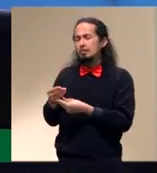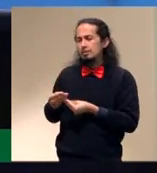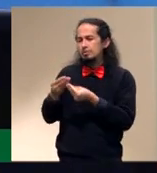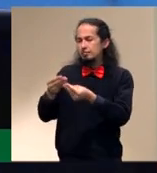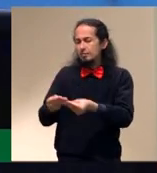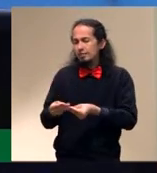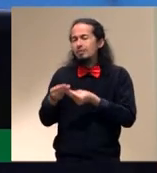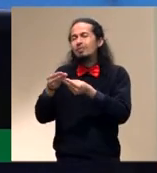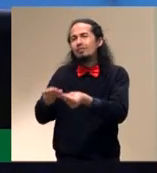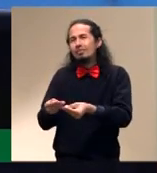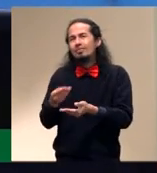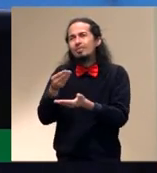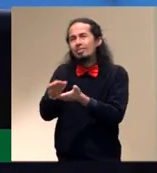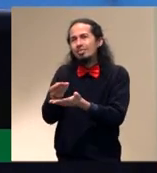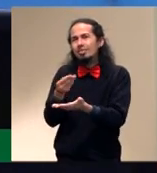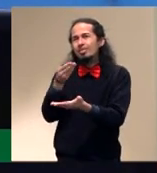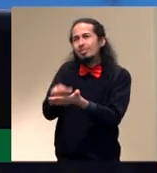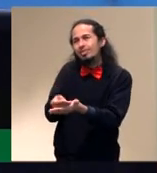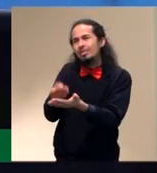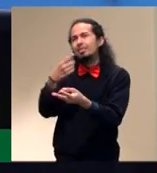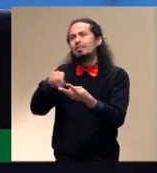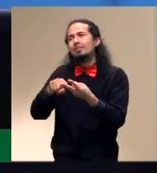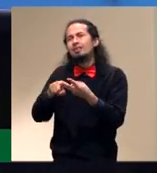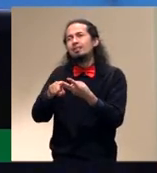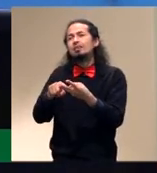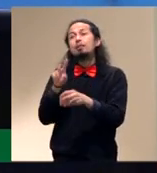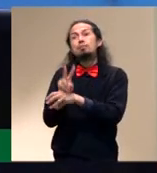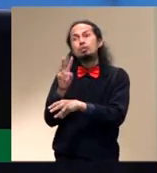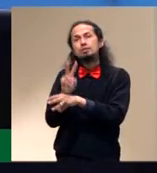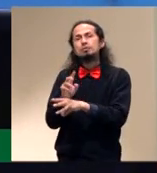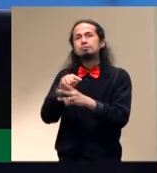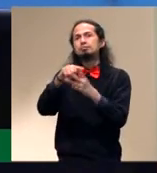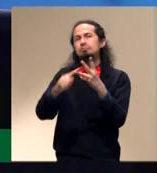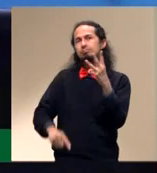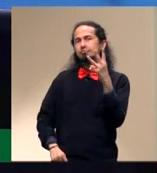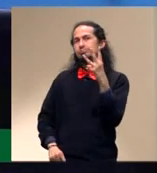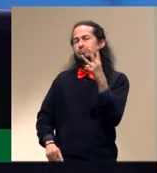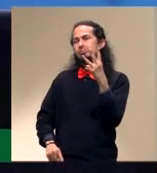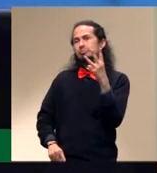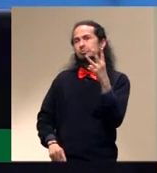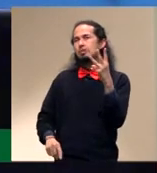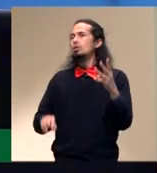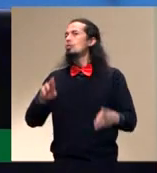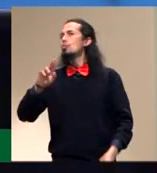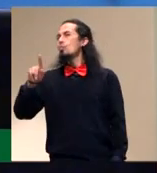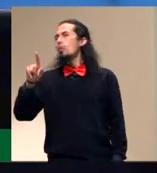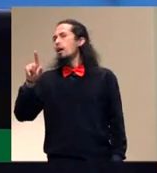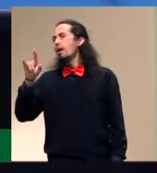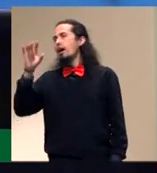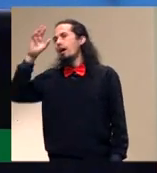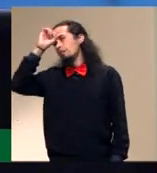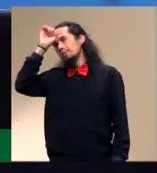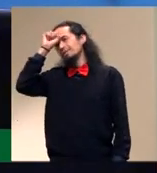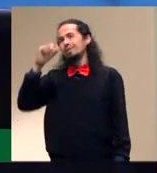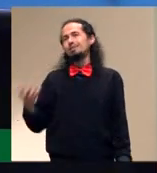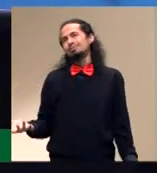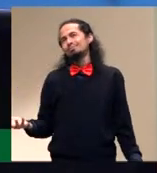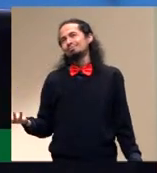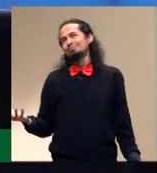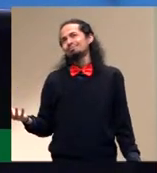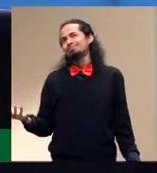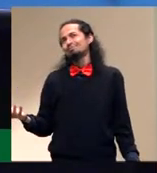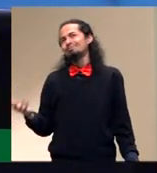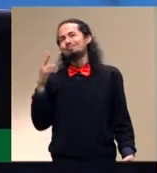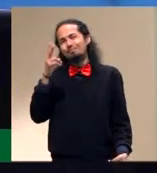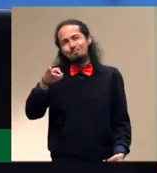esses três grandes eixos. Não é direito de aprendizagem. Olha, é mais ou menos como os gráficos que vocês mostraram, sabe?